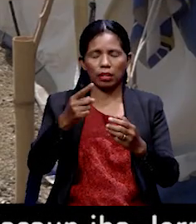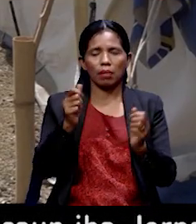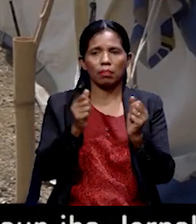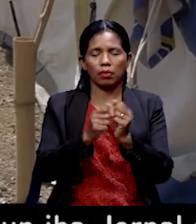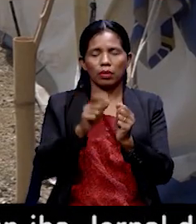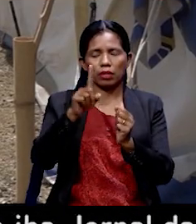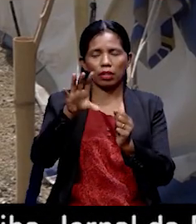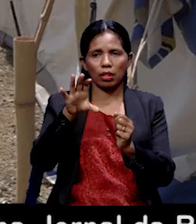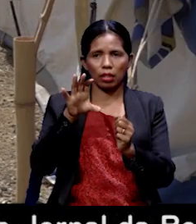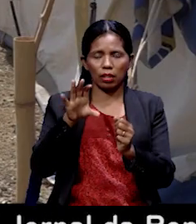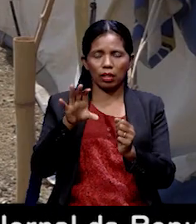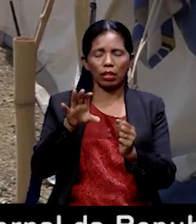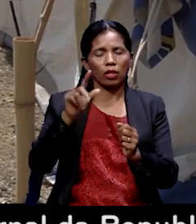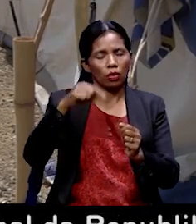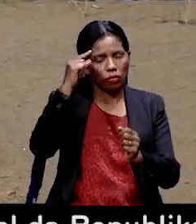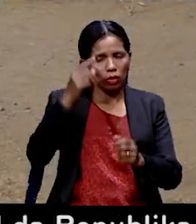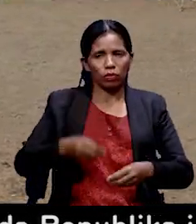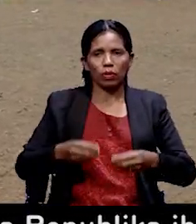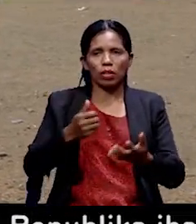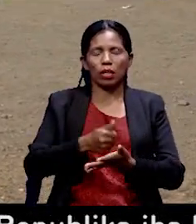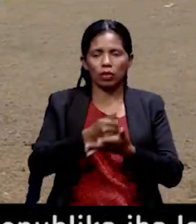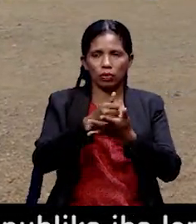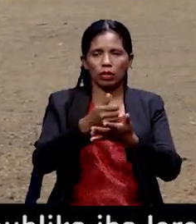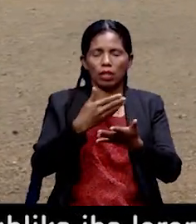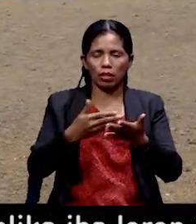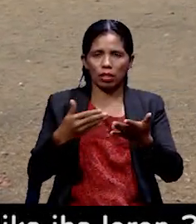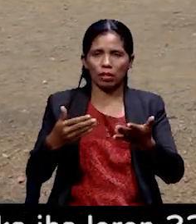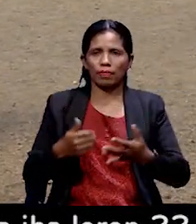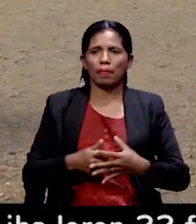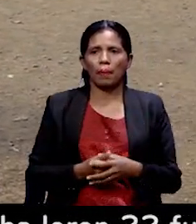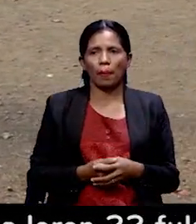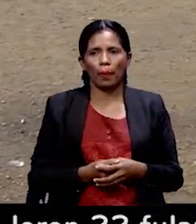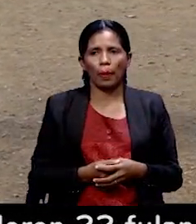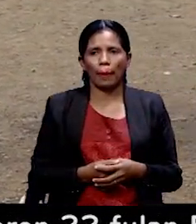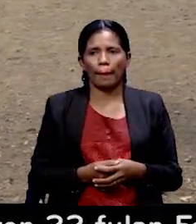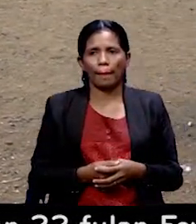resin mag governo fo na apoio material construção. Abraão Amaral, Jacinto Fuca, GMN.